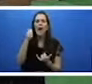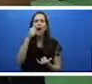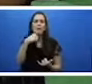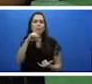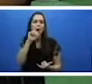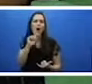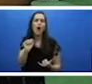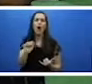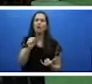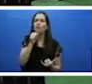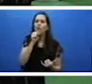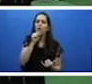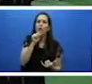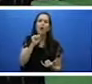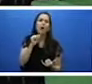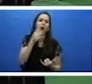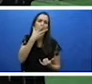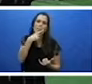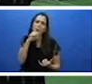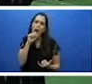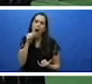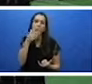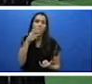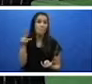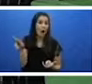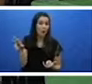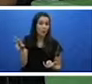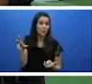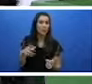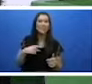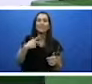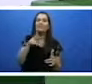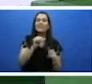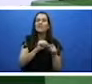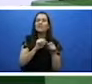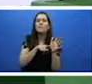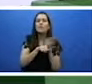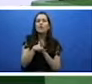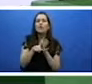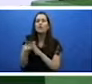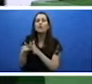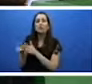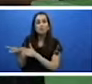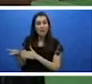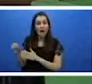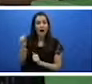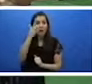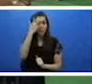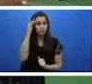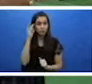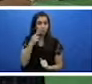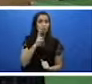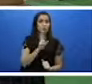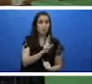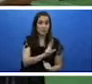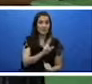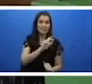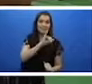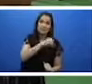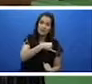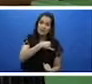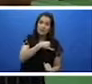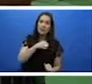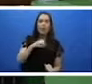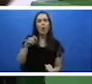com o papai, com a vovó. Vai fazendo perguntas, tá? A pessoa vai respondendo que sim ou